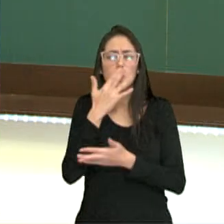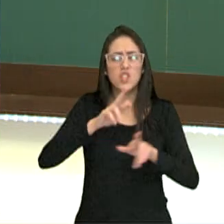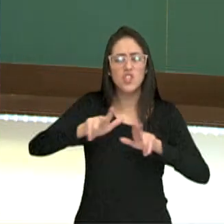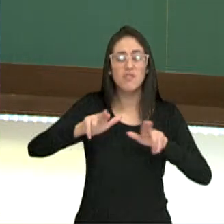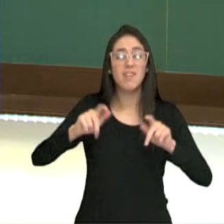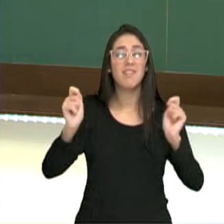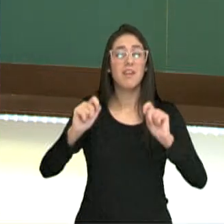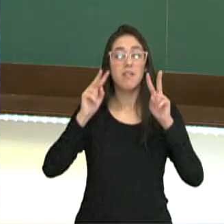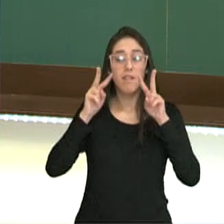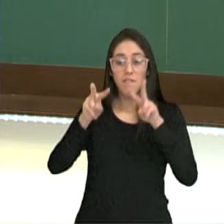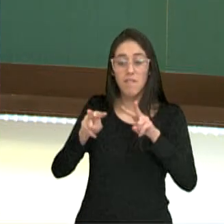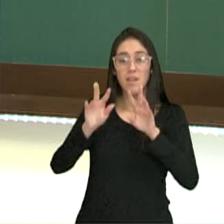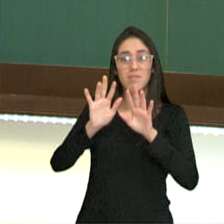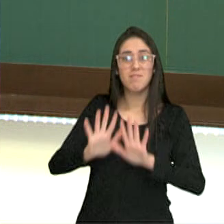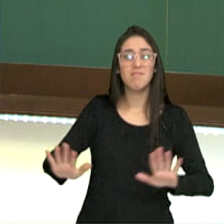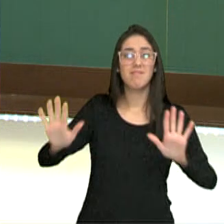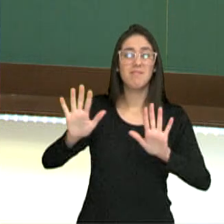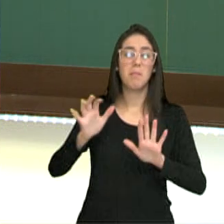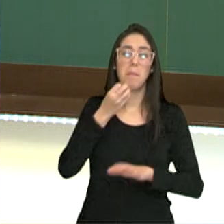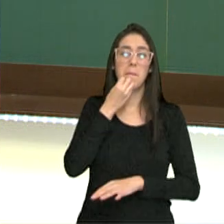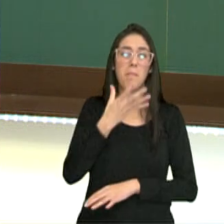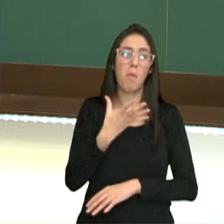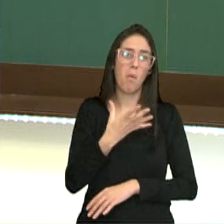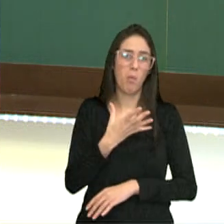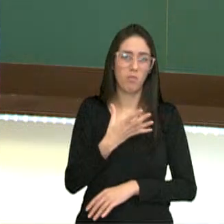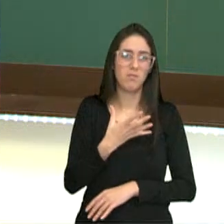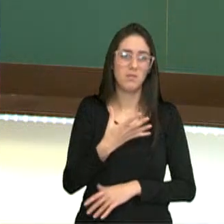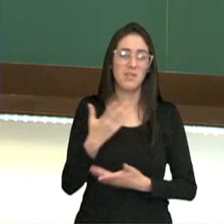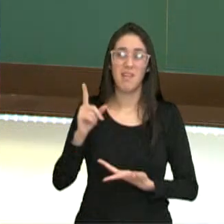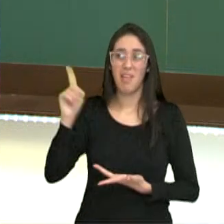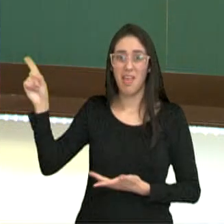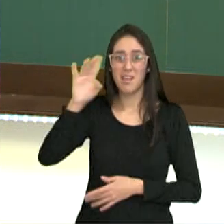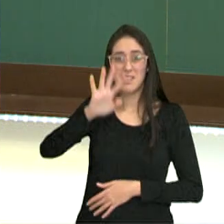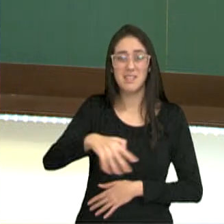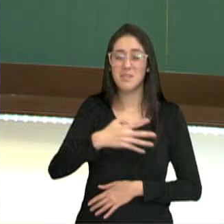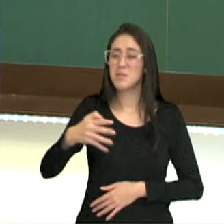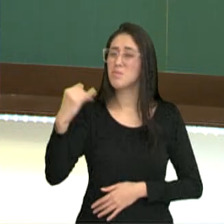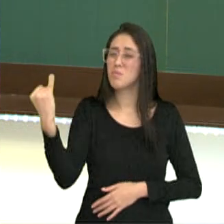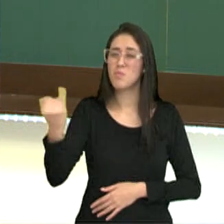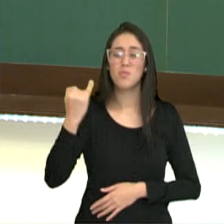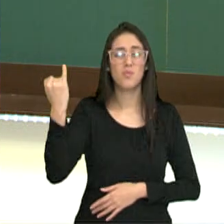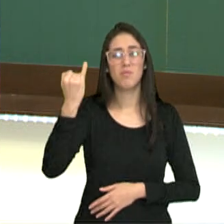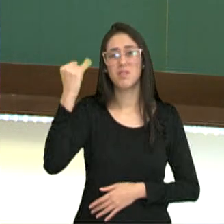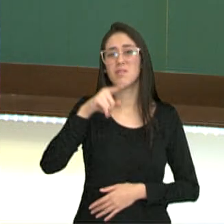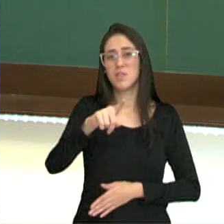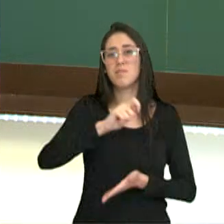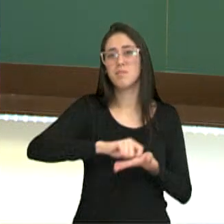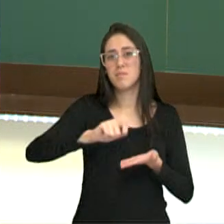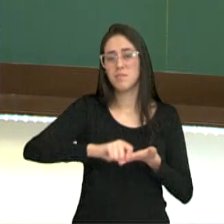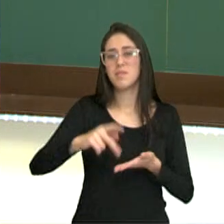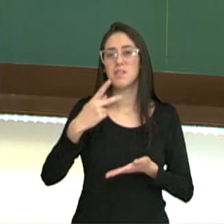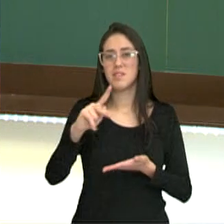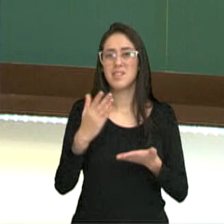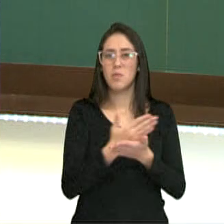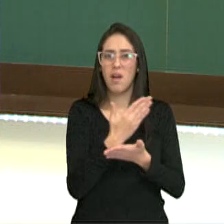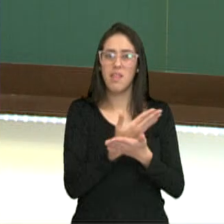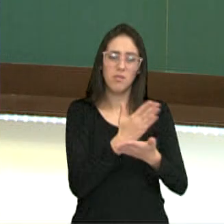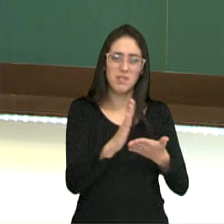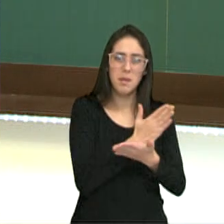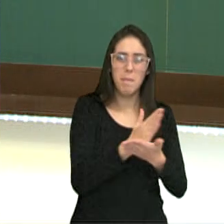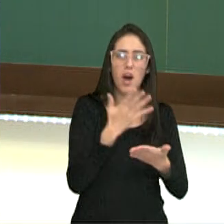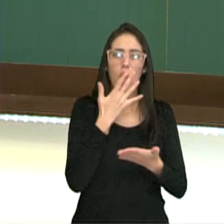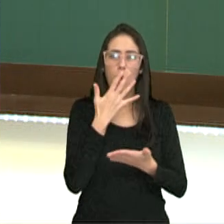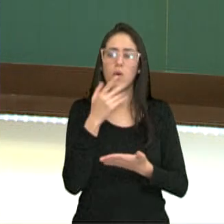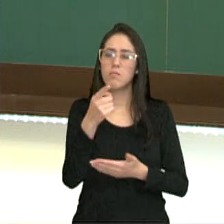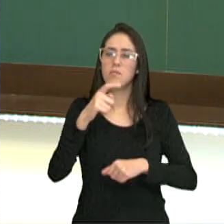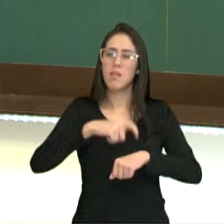diferentes, porque esta tabela é assim super importante que você tenha anotado aí no seu caderno. Então, eu vou